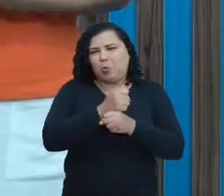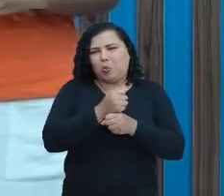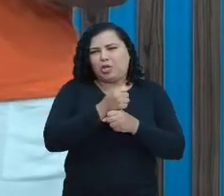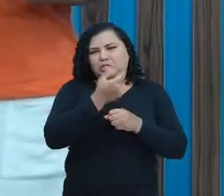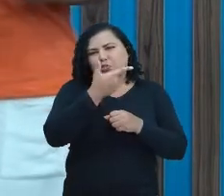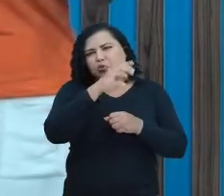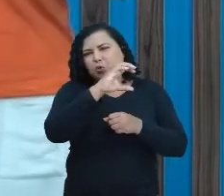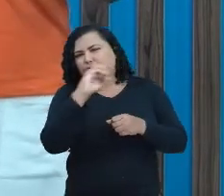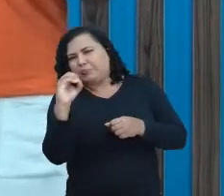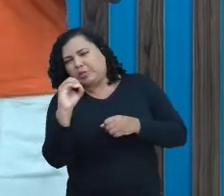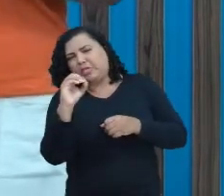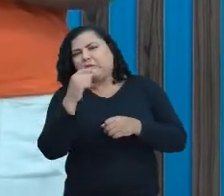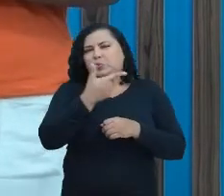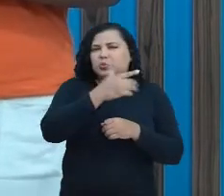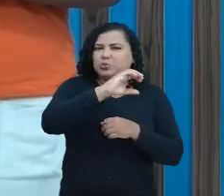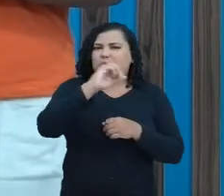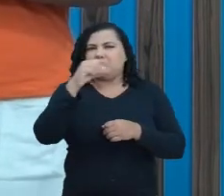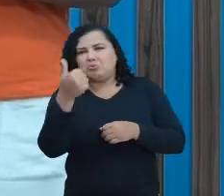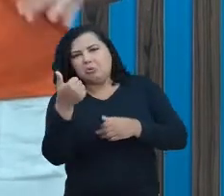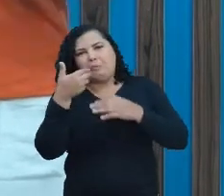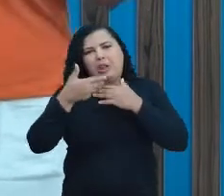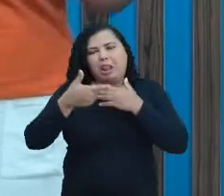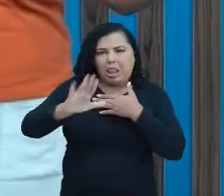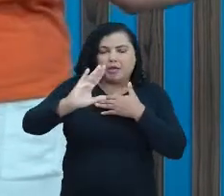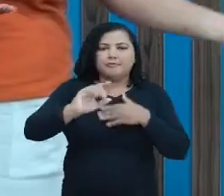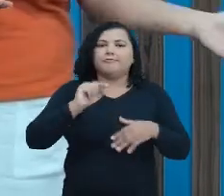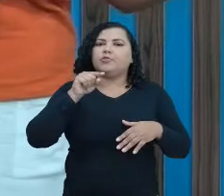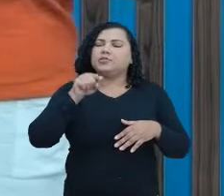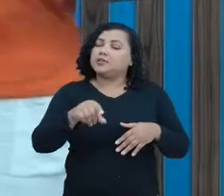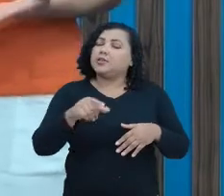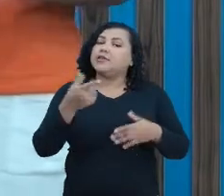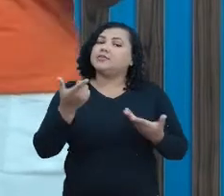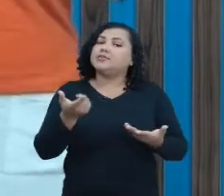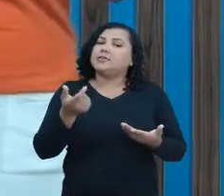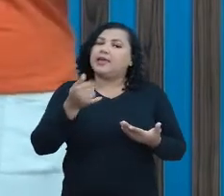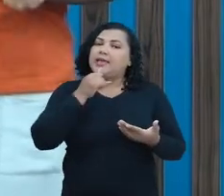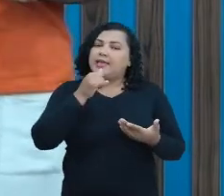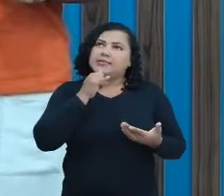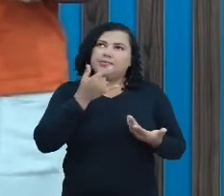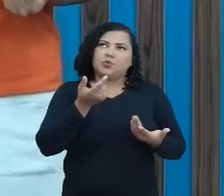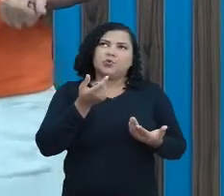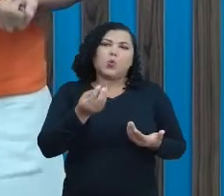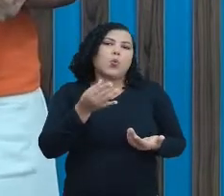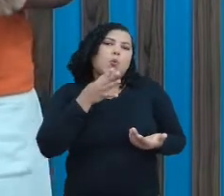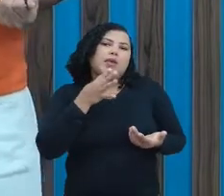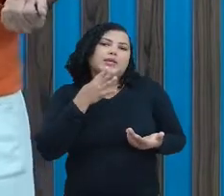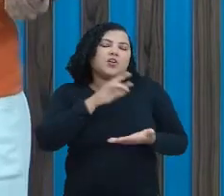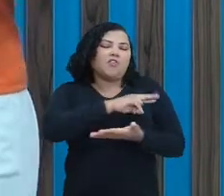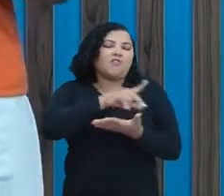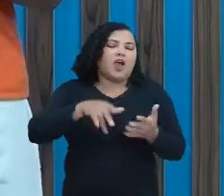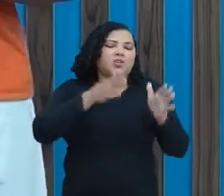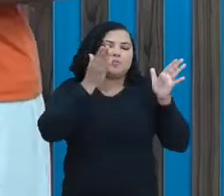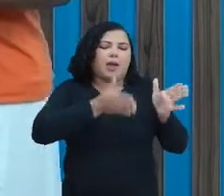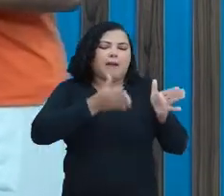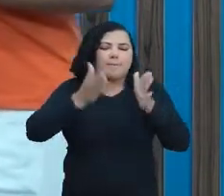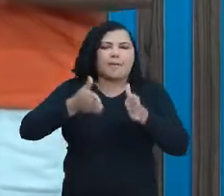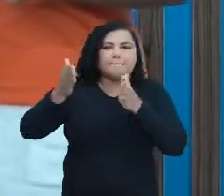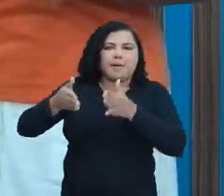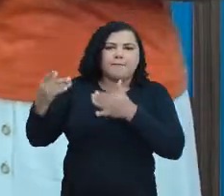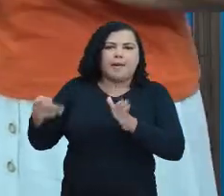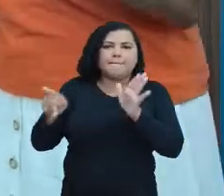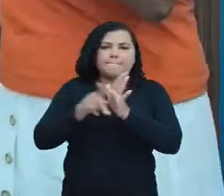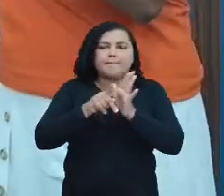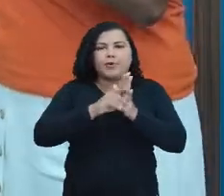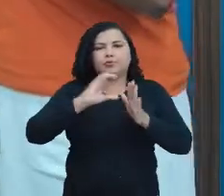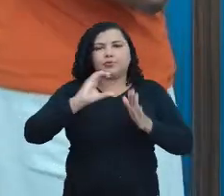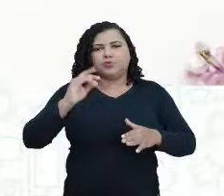não viveram pelas várias fases do chat que eu vivi. E é isso que a gente vai ver hoje.